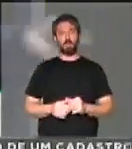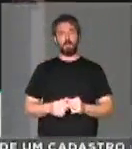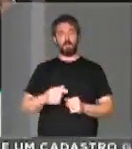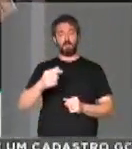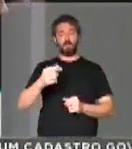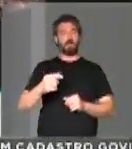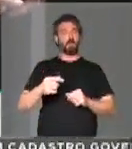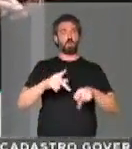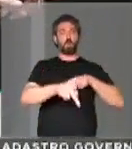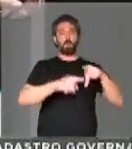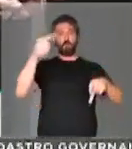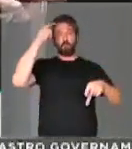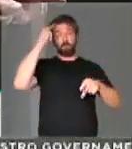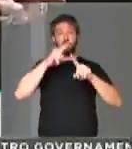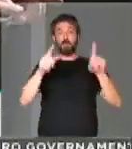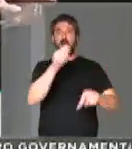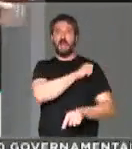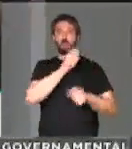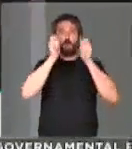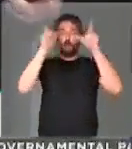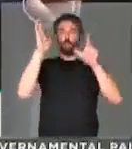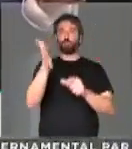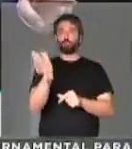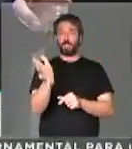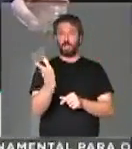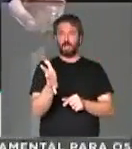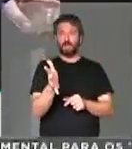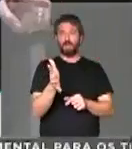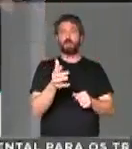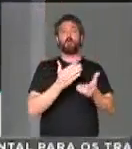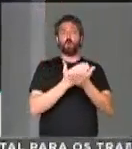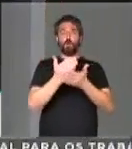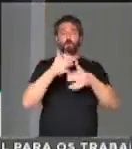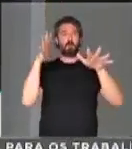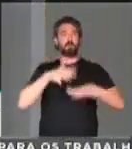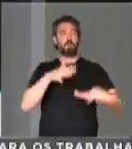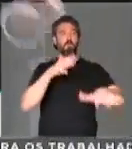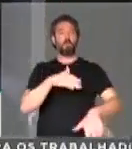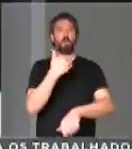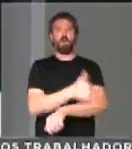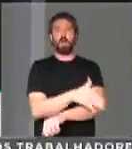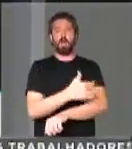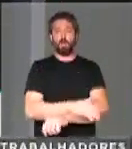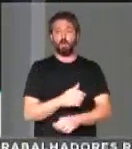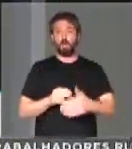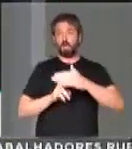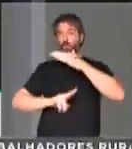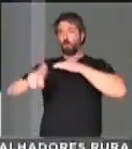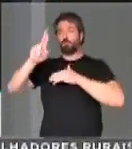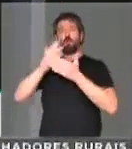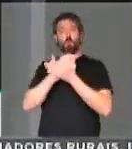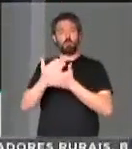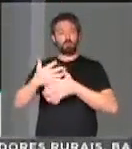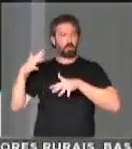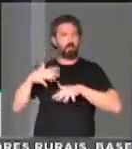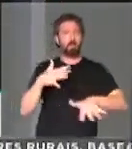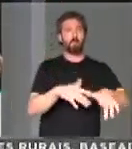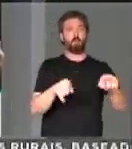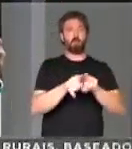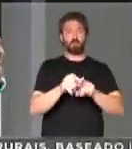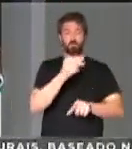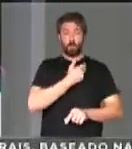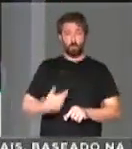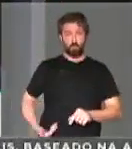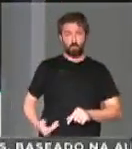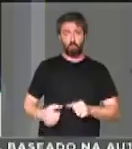nesse país, mas os estudantes despertaram. Começam a ir para as ruas, as universidades começam a se mobilizar. O